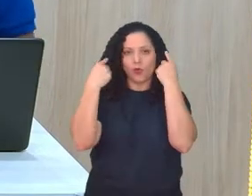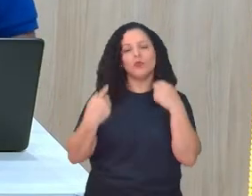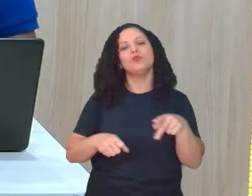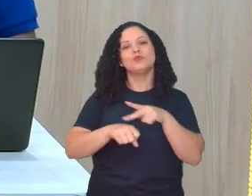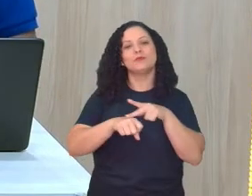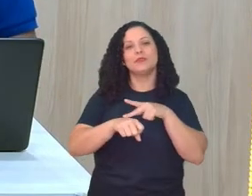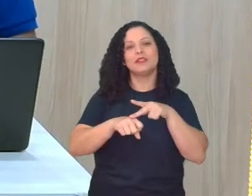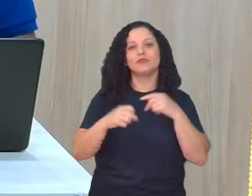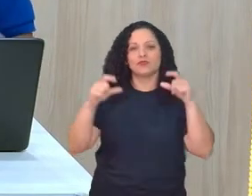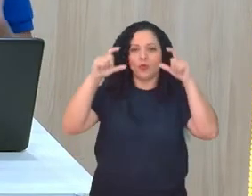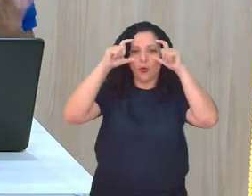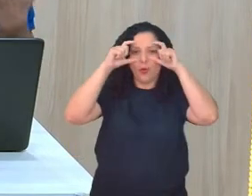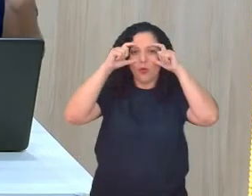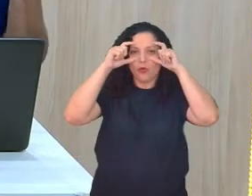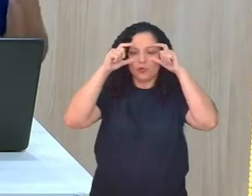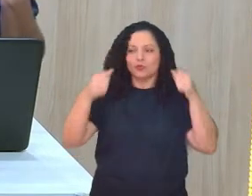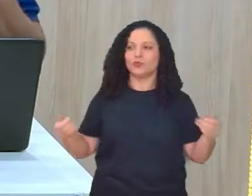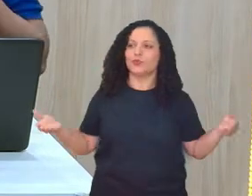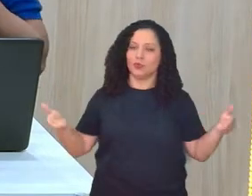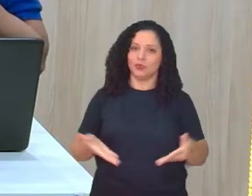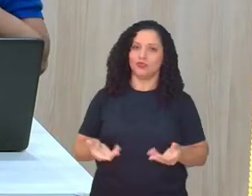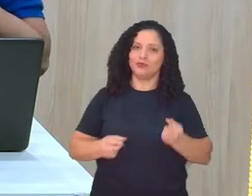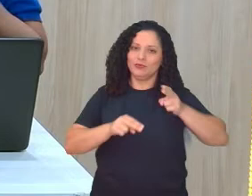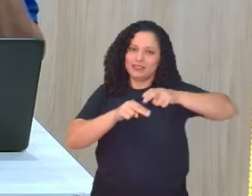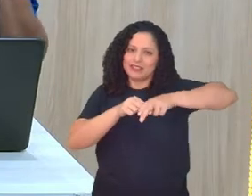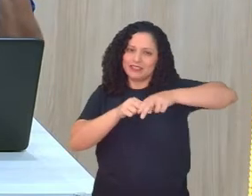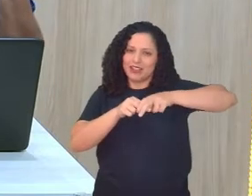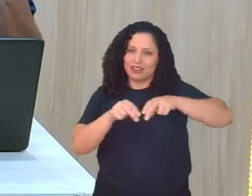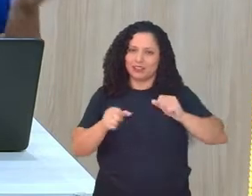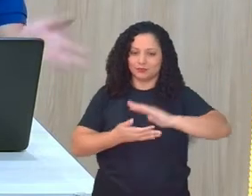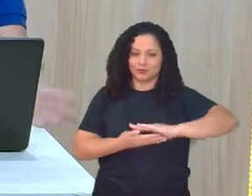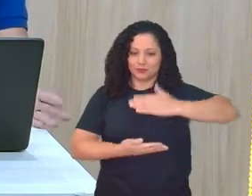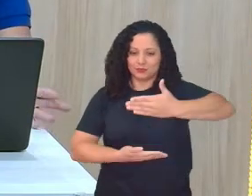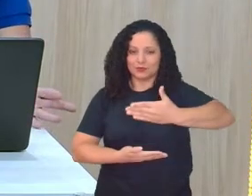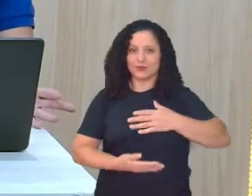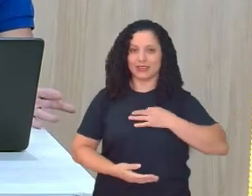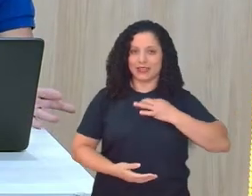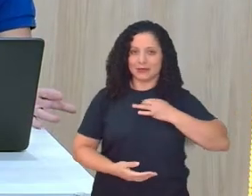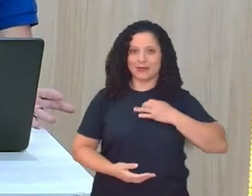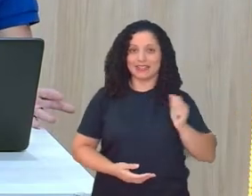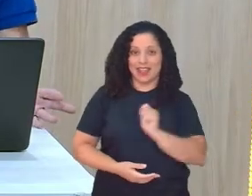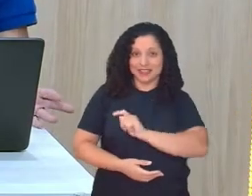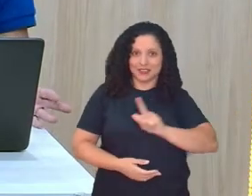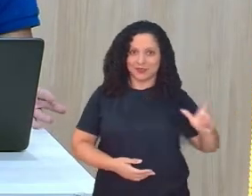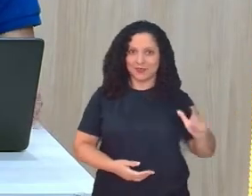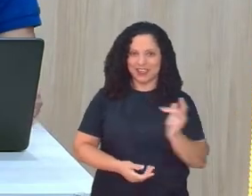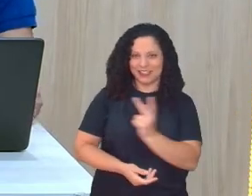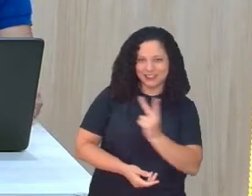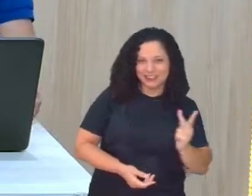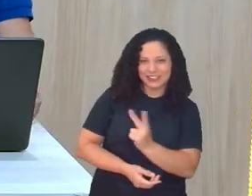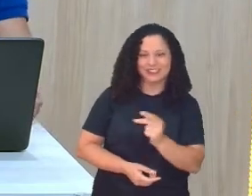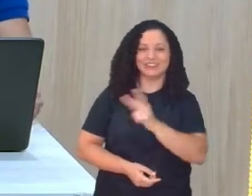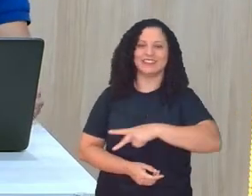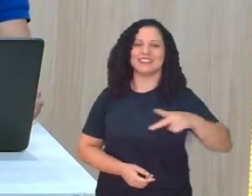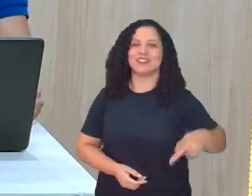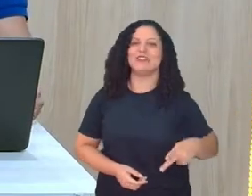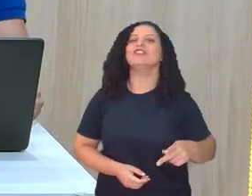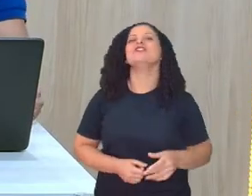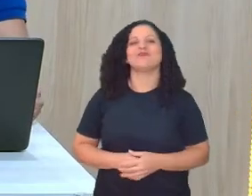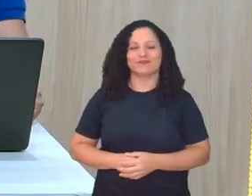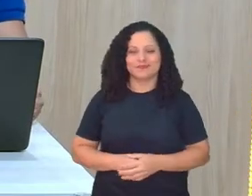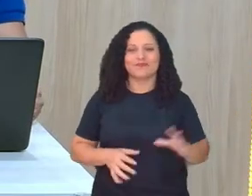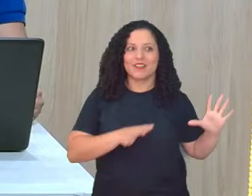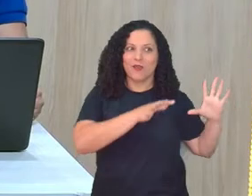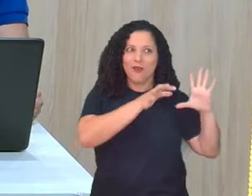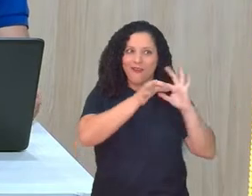óculos arredondados. Estou hoje sentada em frente ao computador com a farda azul. Estamos as duas de azul hoje, na Estamos. verdade. Pois Quase um é. time